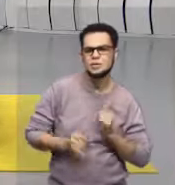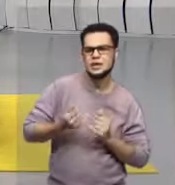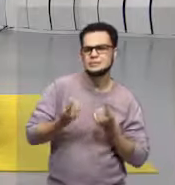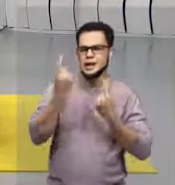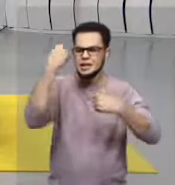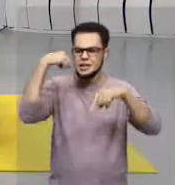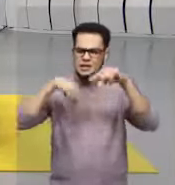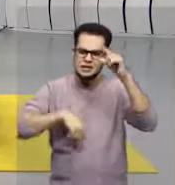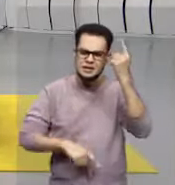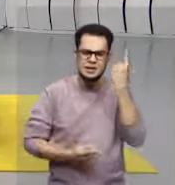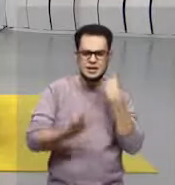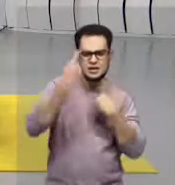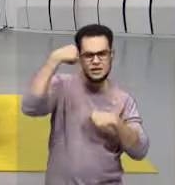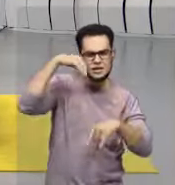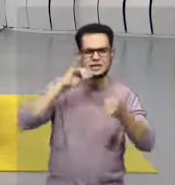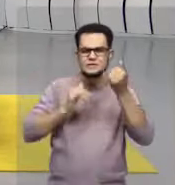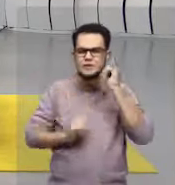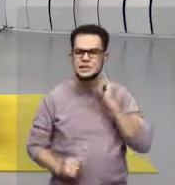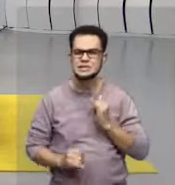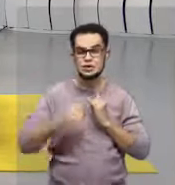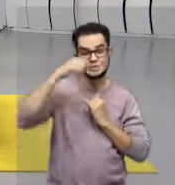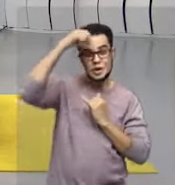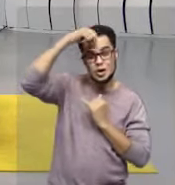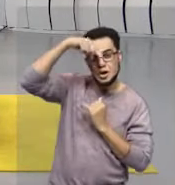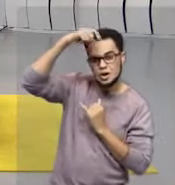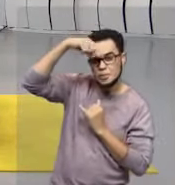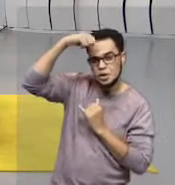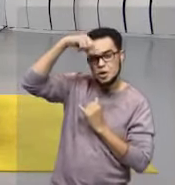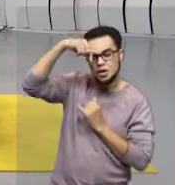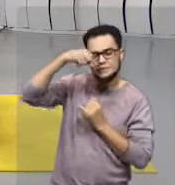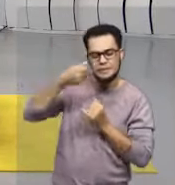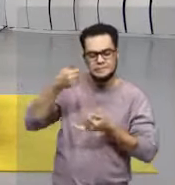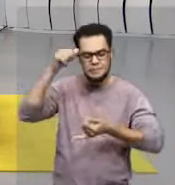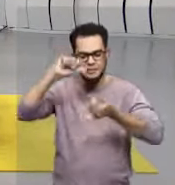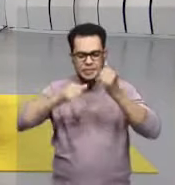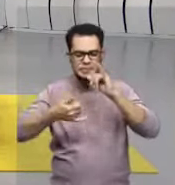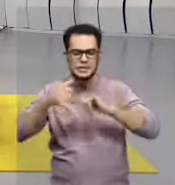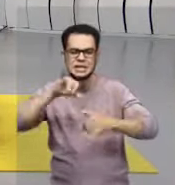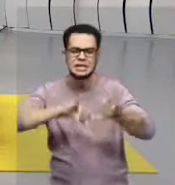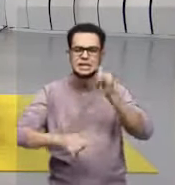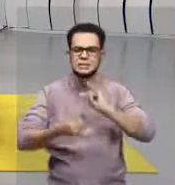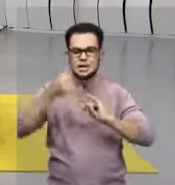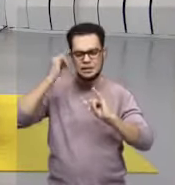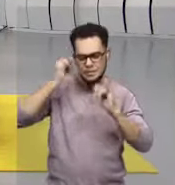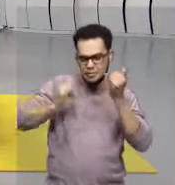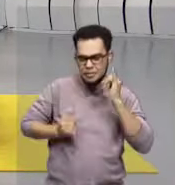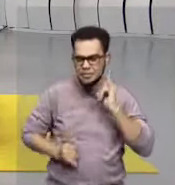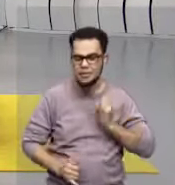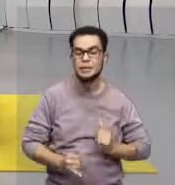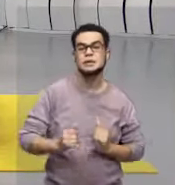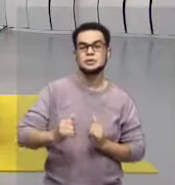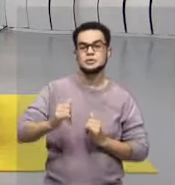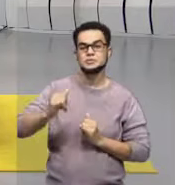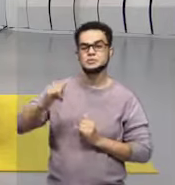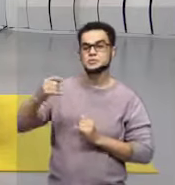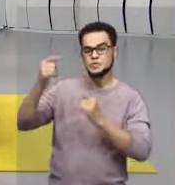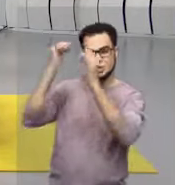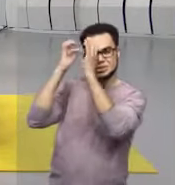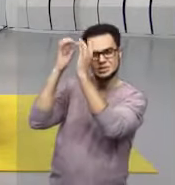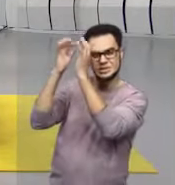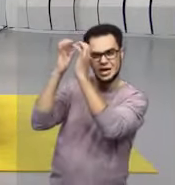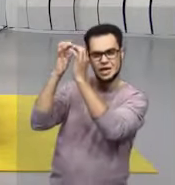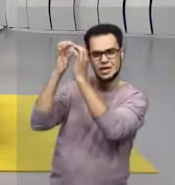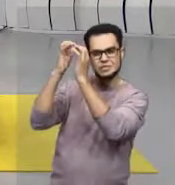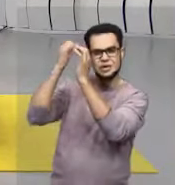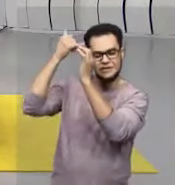por hormônio, né? Que vai aí fazer uma comunicação química. O cérebro pode falar assim, ô ovário, vamos amadurecer os ovos. Não